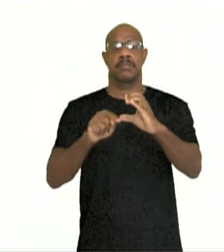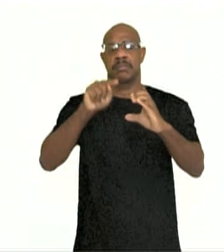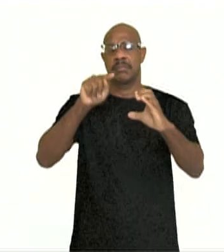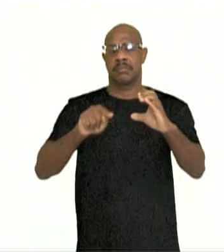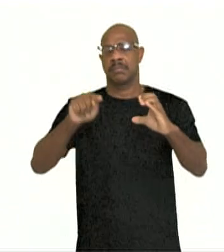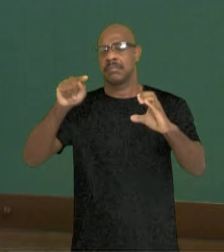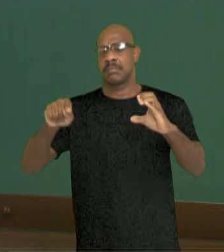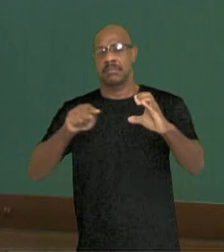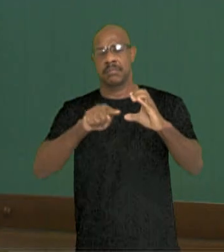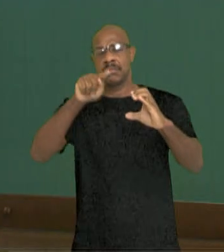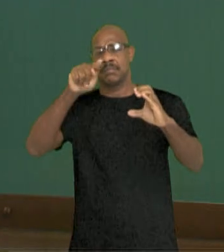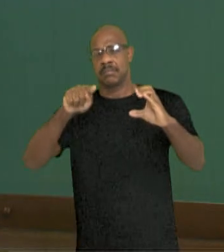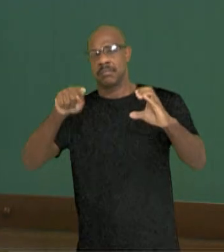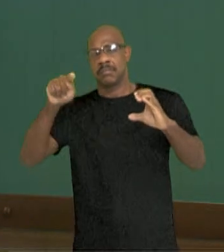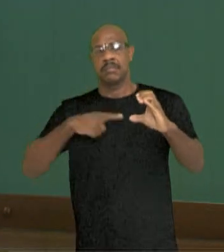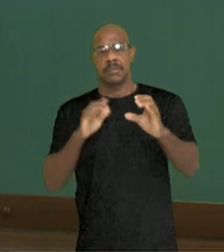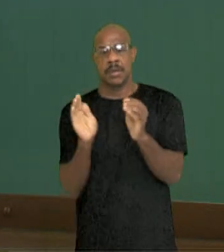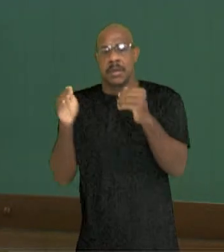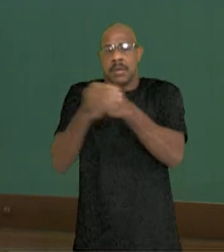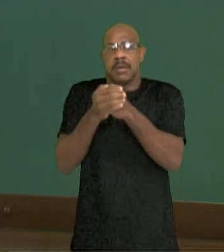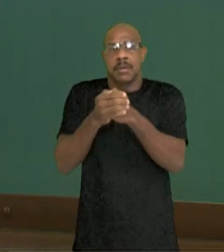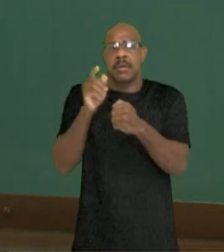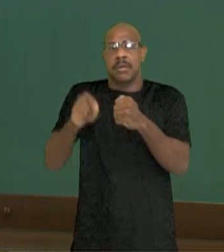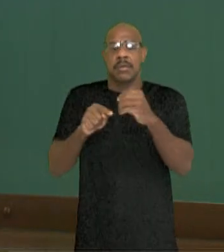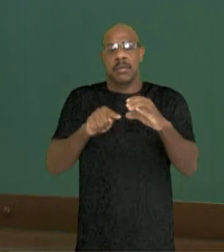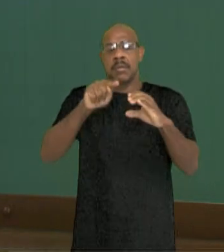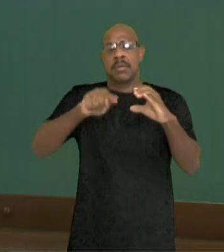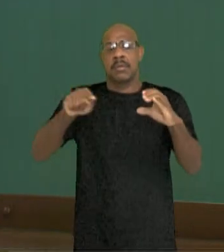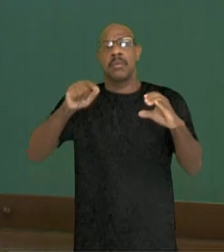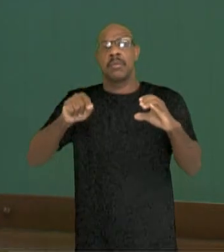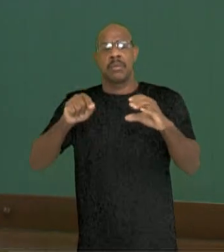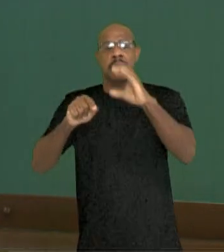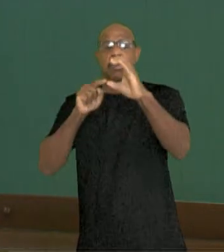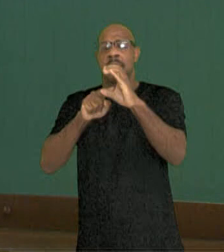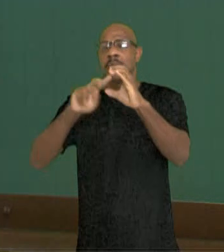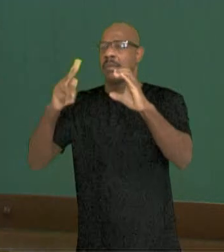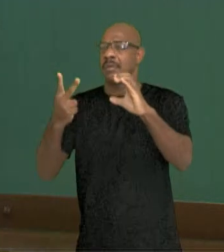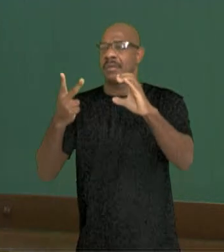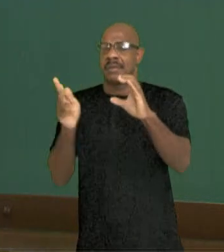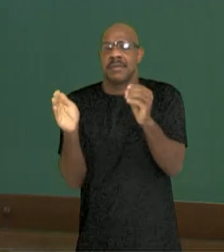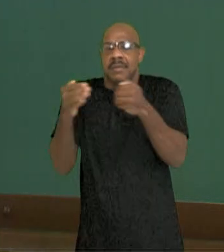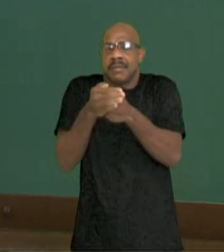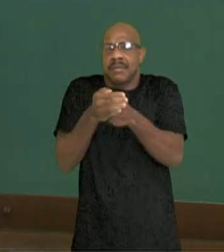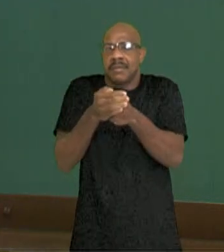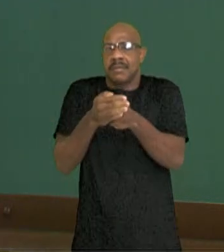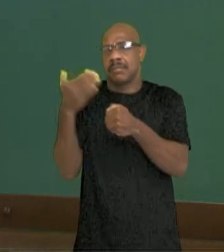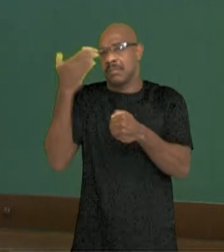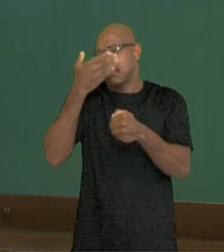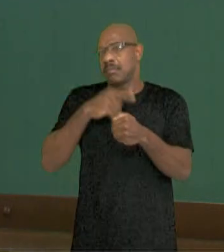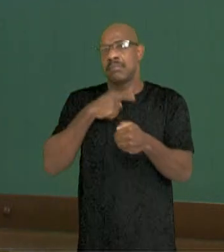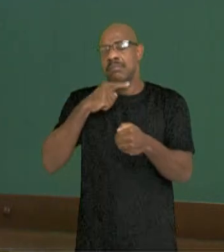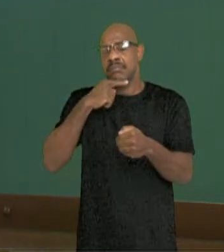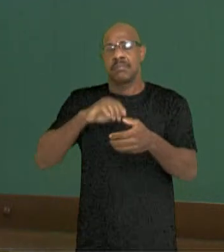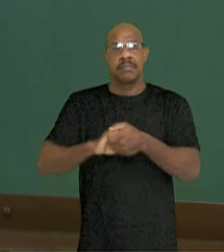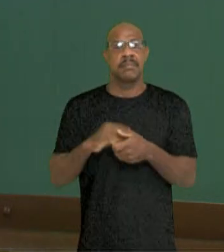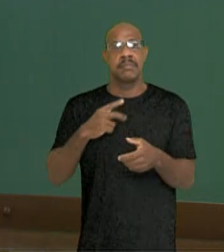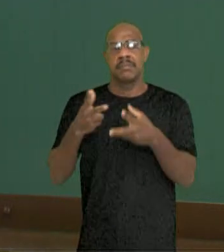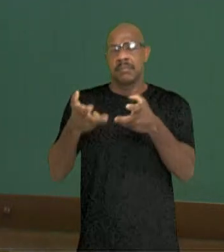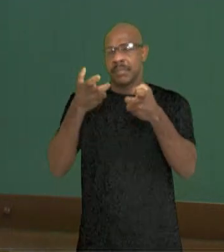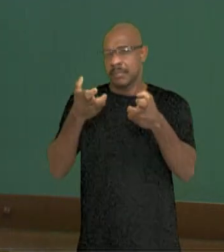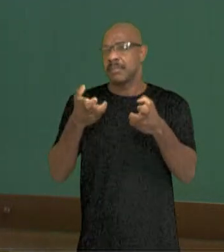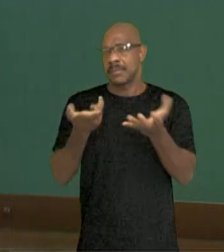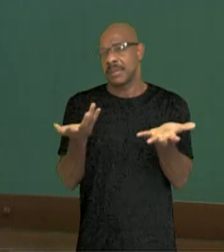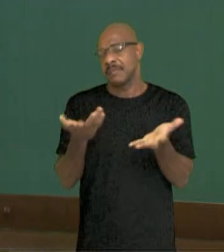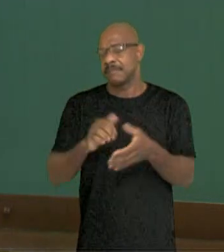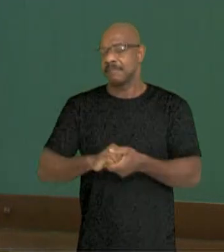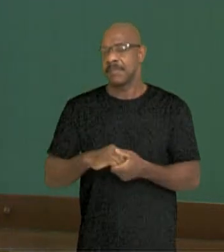Nós ocultamos na fórmula de bastão os carbonos e os hidrogênios para ficar de uma